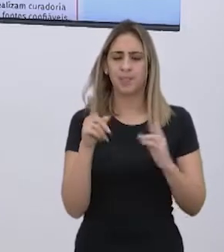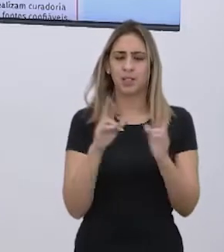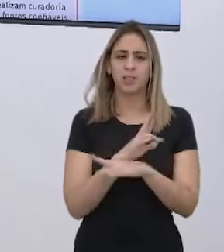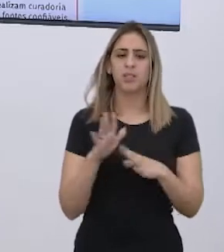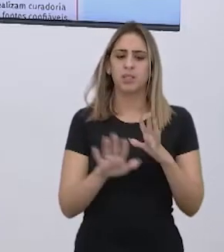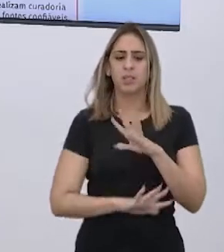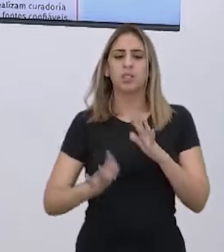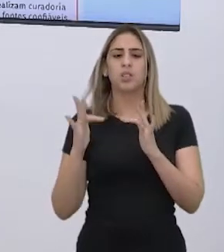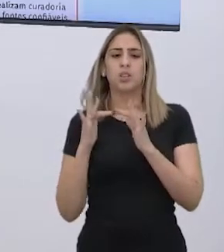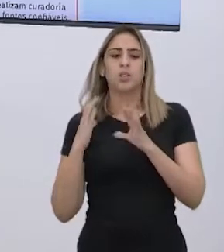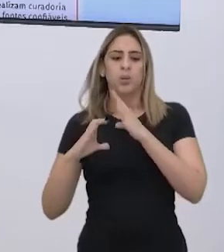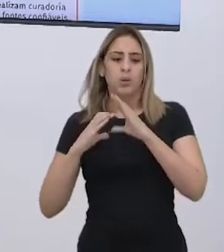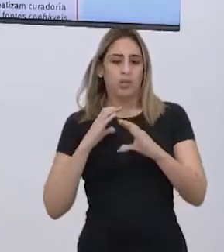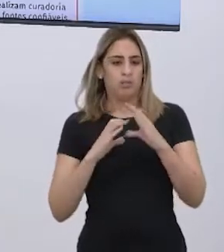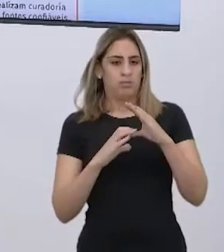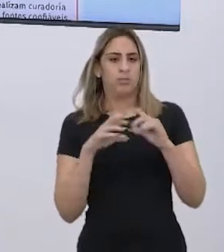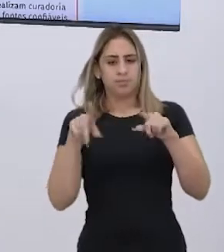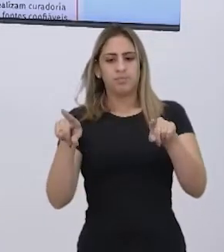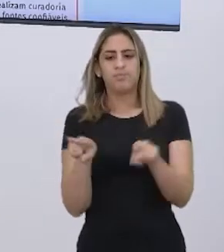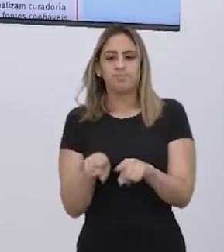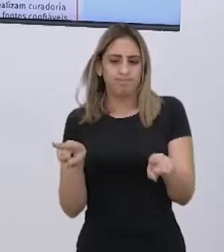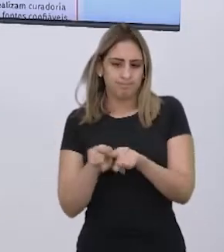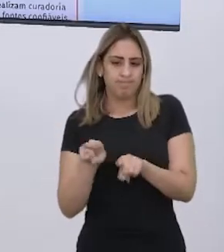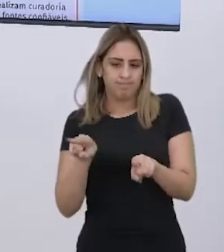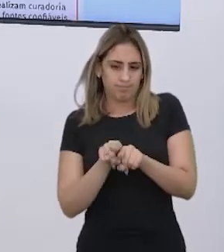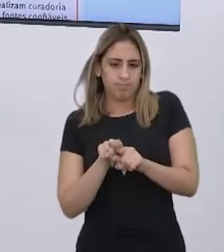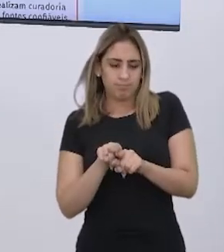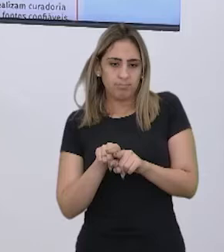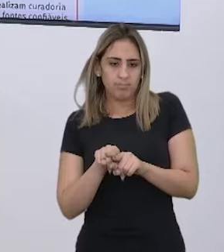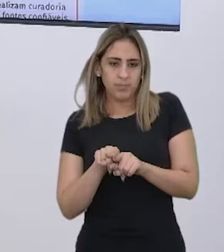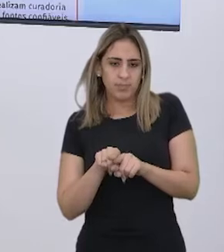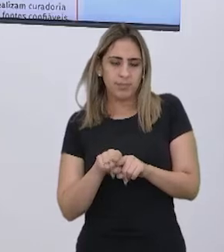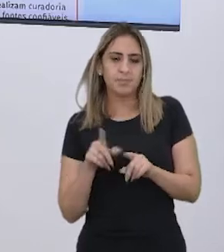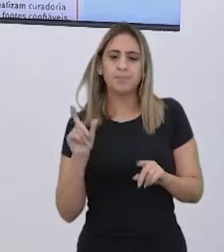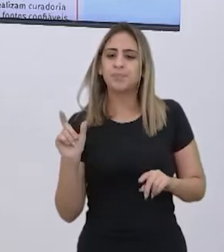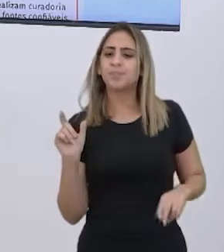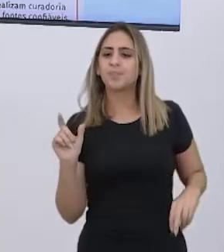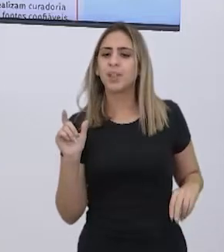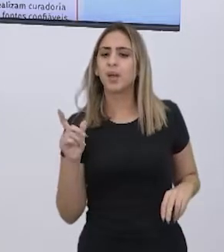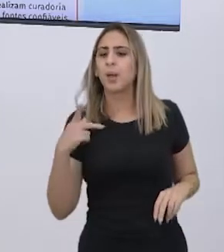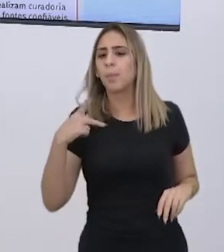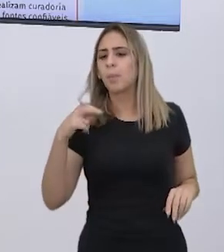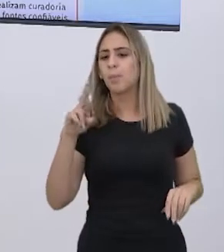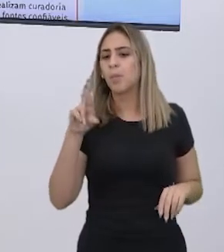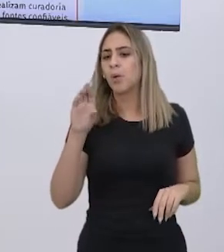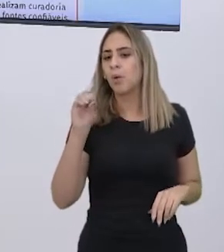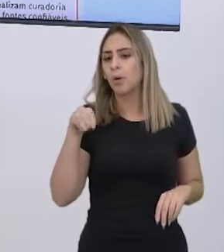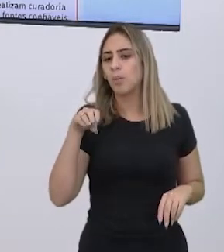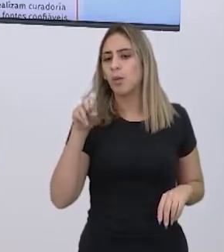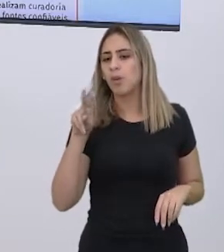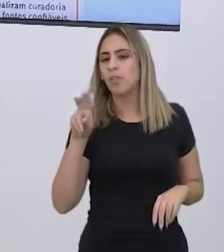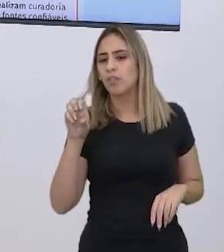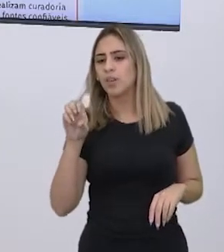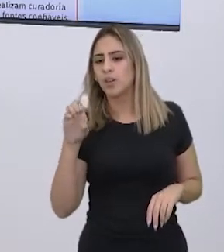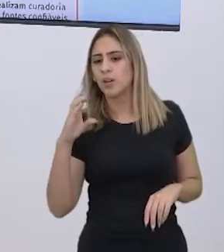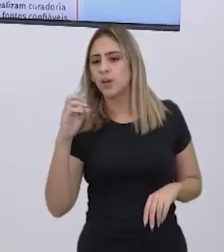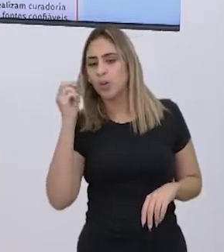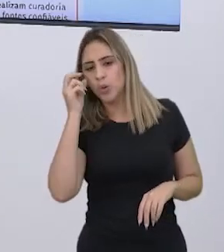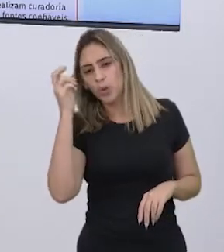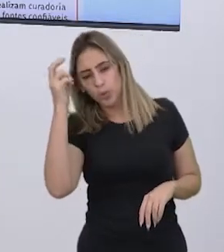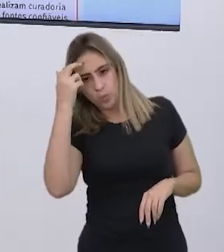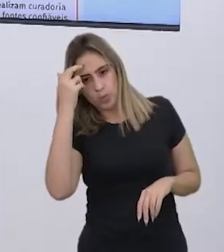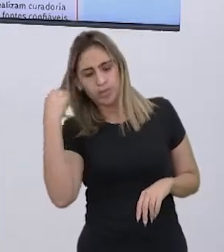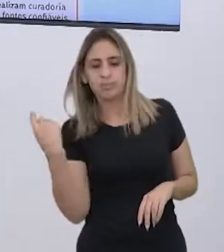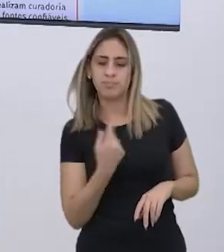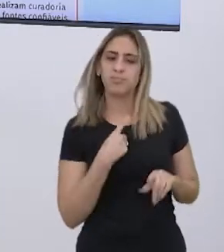meios de comunicação em massa, que também são... esqueci a palavra, mas promovem cultura. Arrasou? E